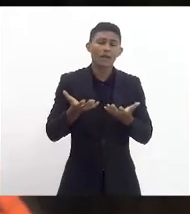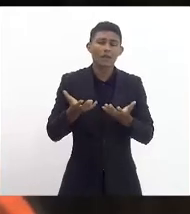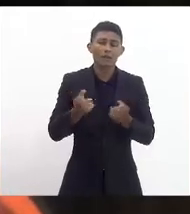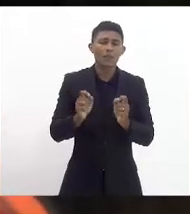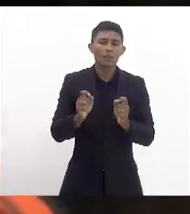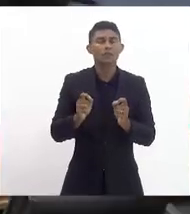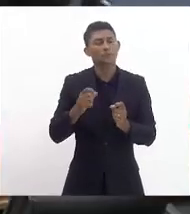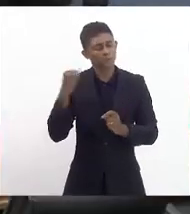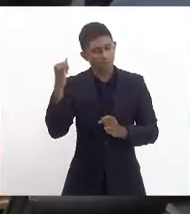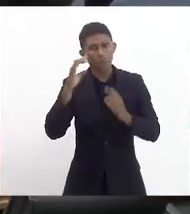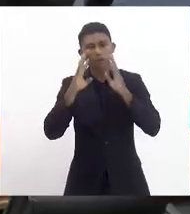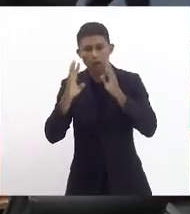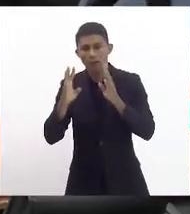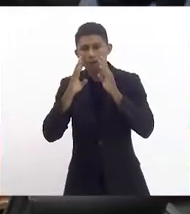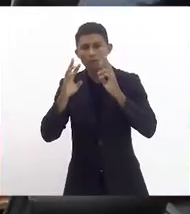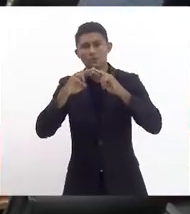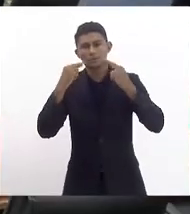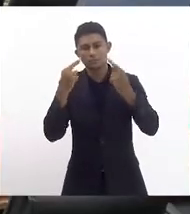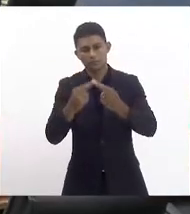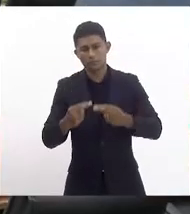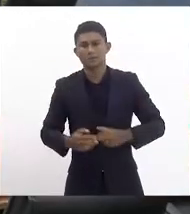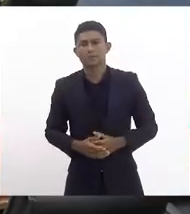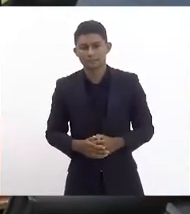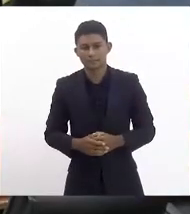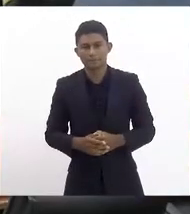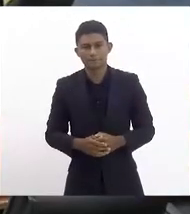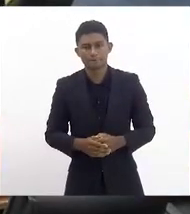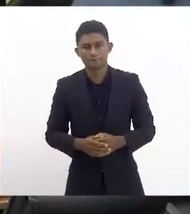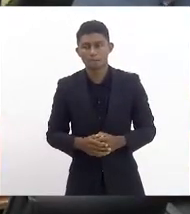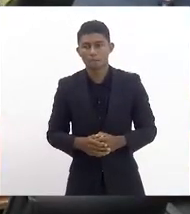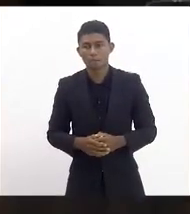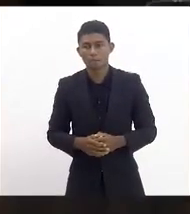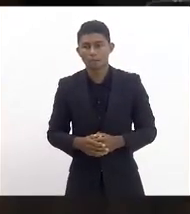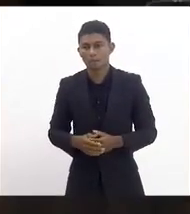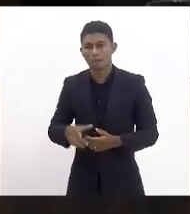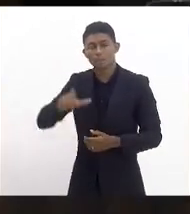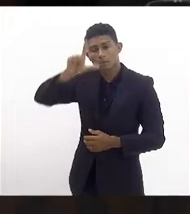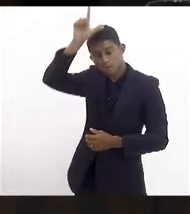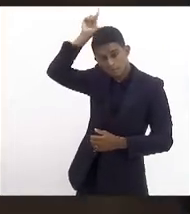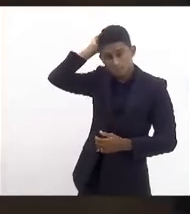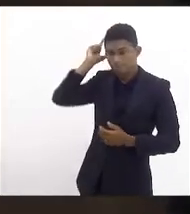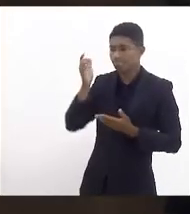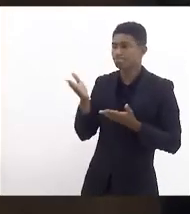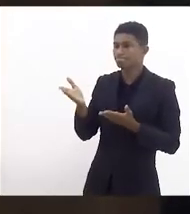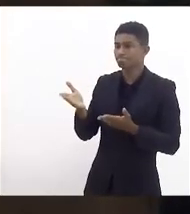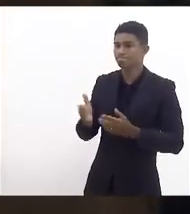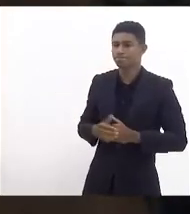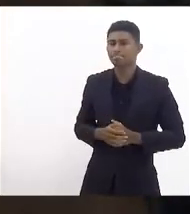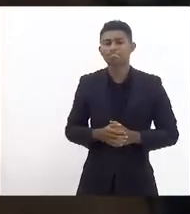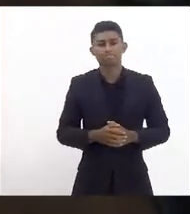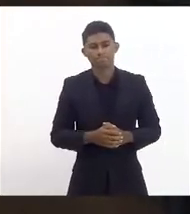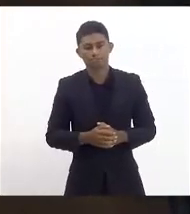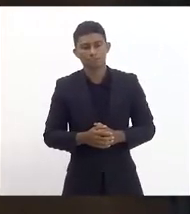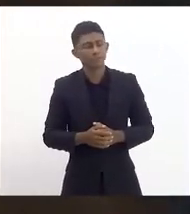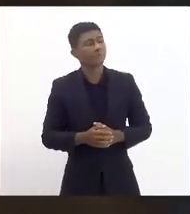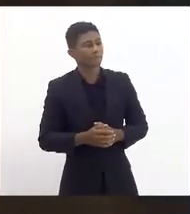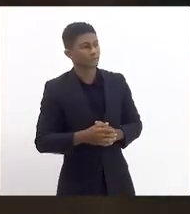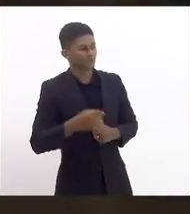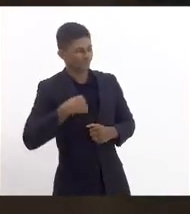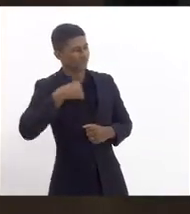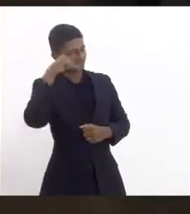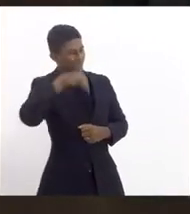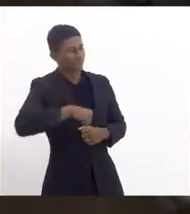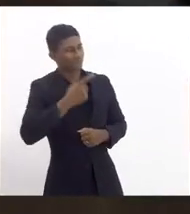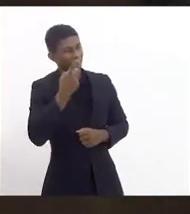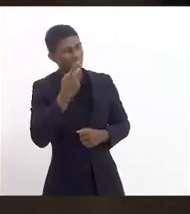Muito obrigada. Senhor presidente, sobre o tema... Deputado Luiz Paulo. Senhor presidente, eu queria chamar a atenção